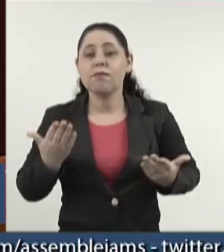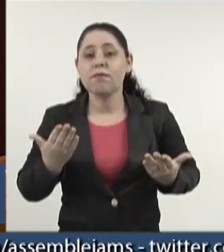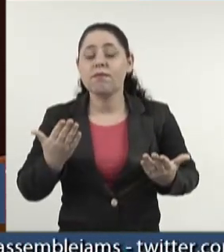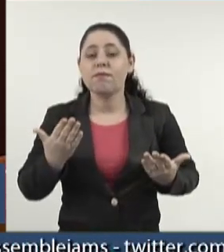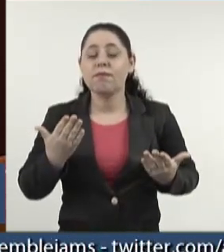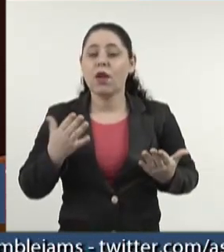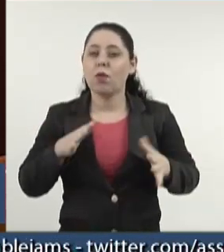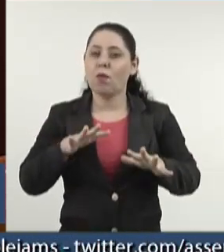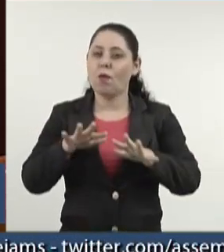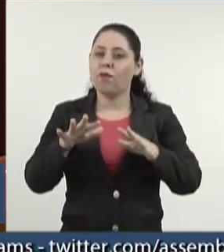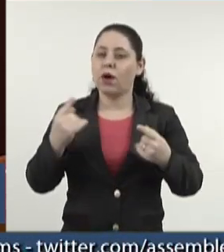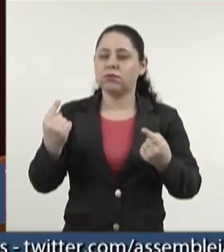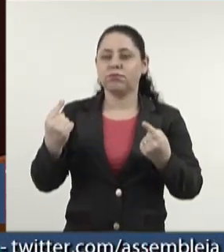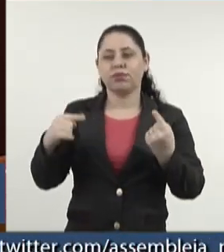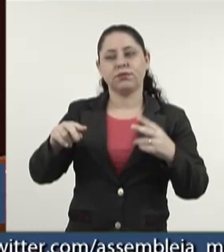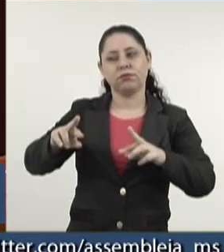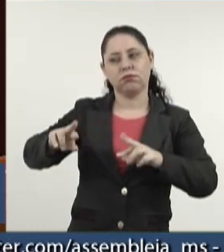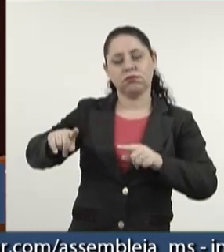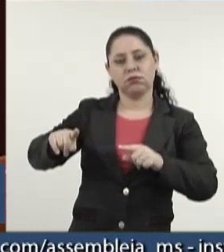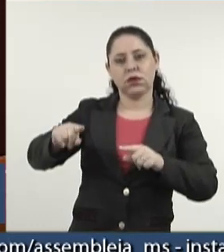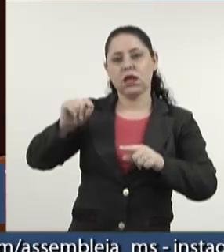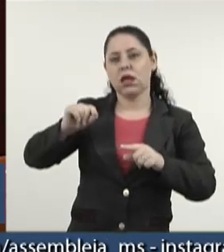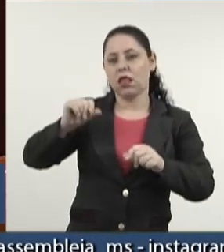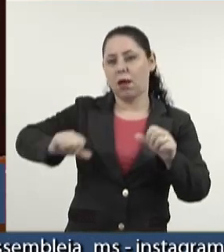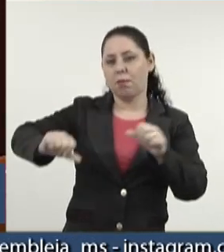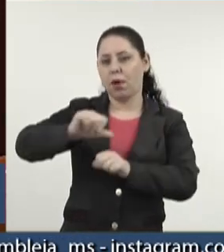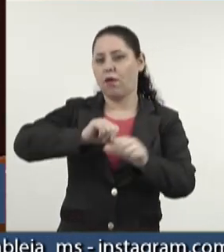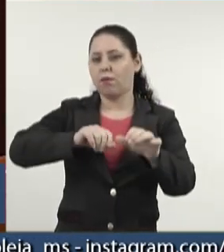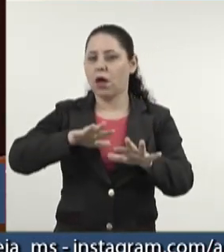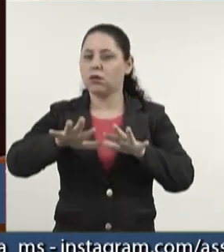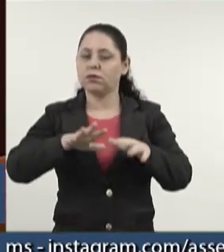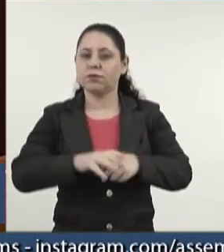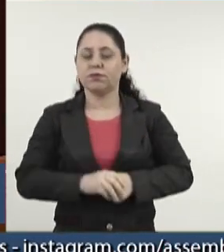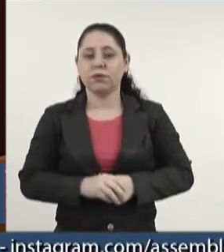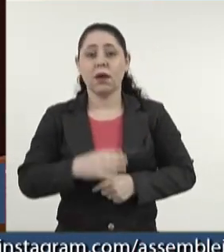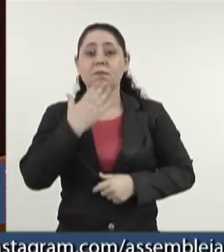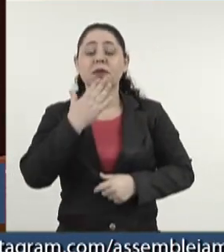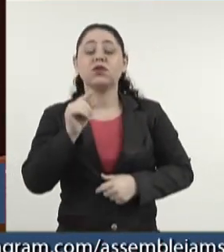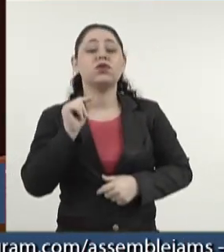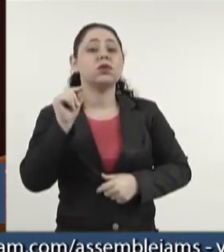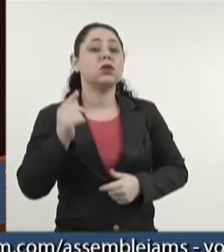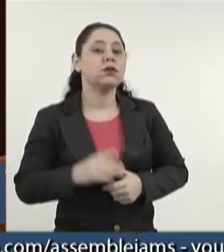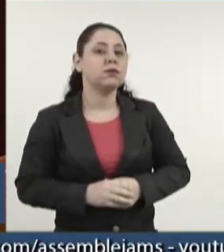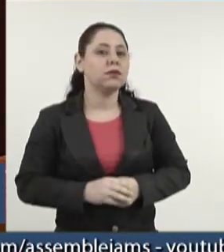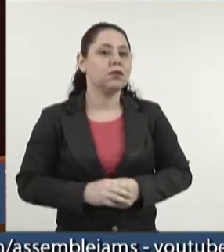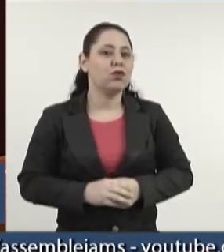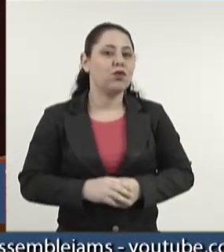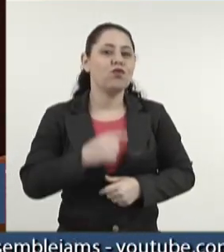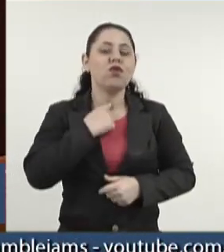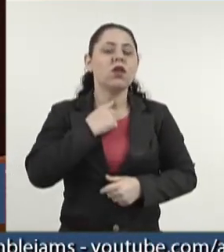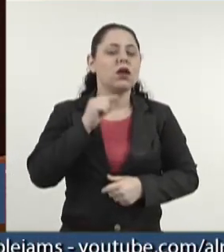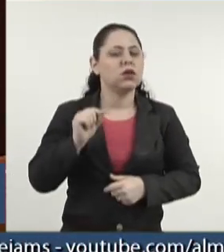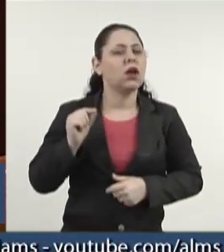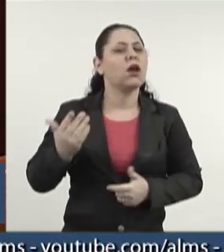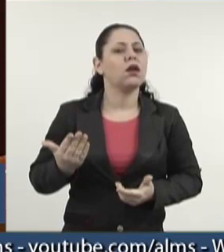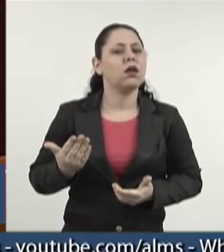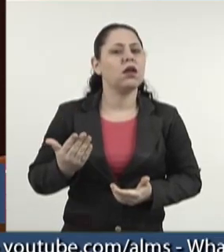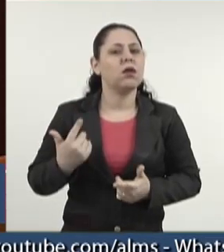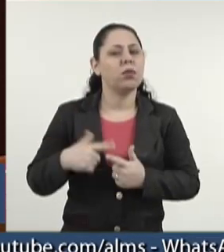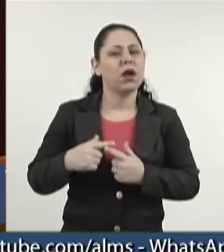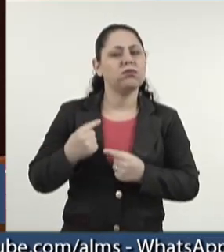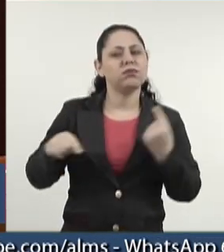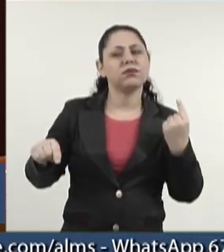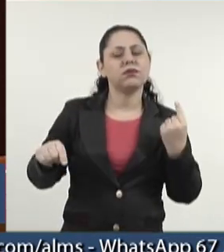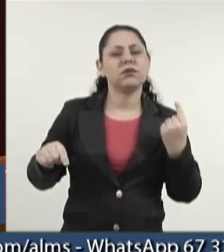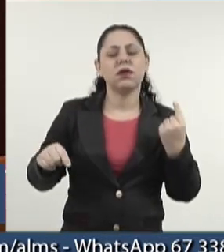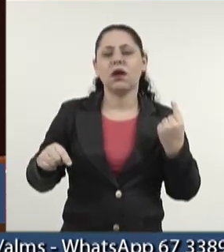movimento contrário. Quem é que está mudando esse movimento? É a pedido de quem? É interesse de quem? Então, por que